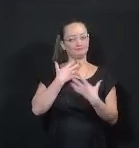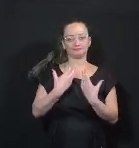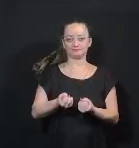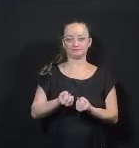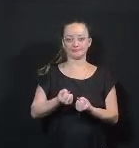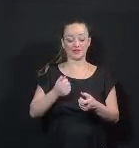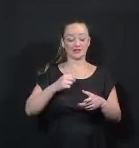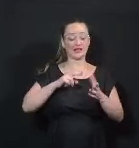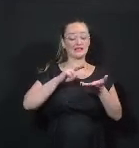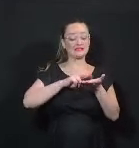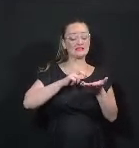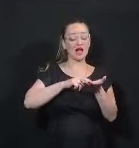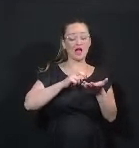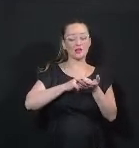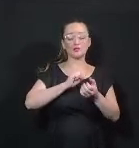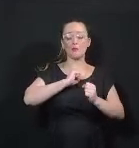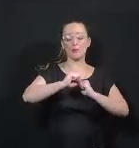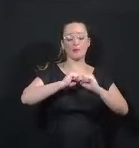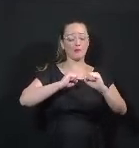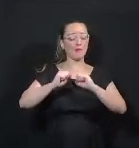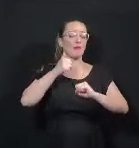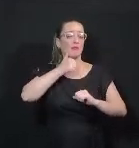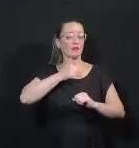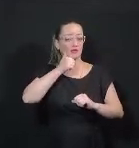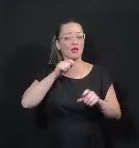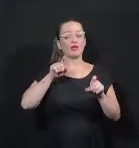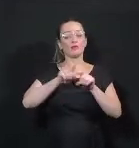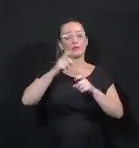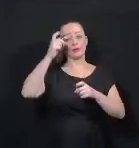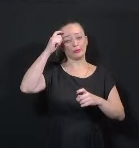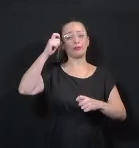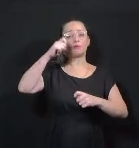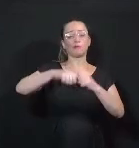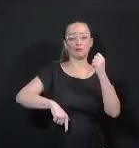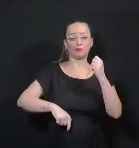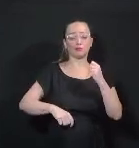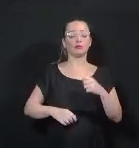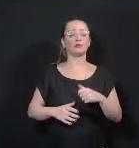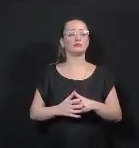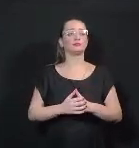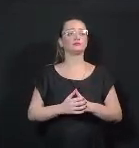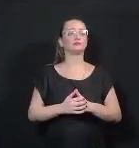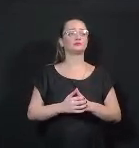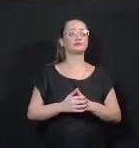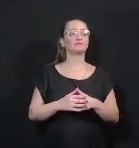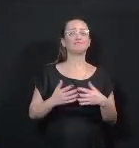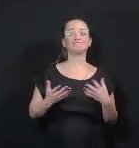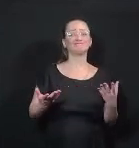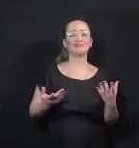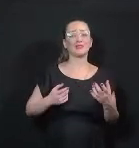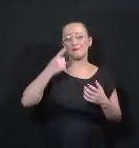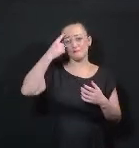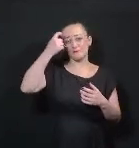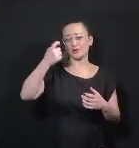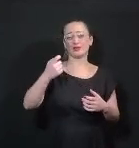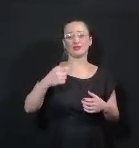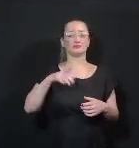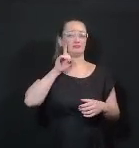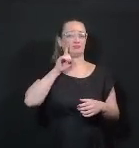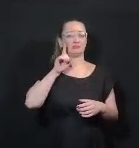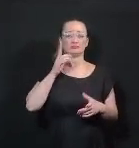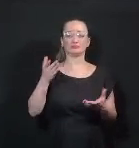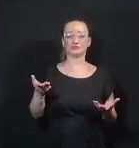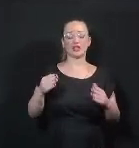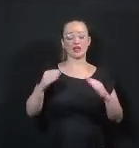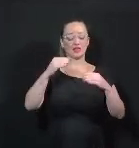de feminicídio, com a cultura do estupro, com a violência cotidiana nos